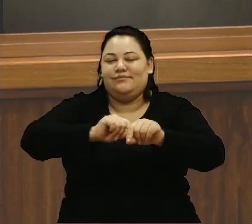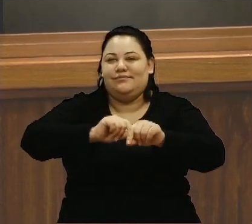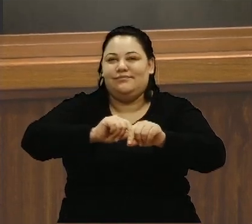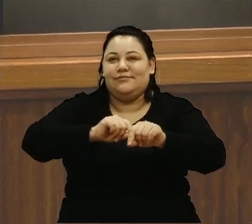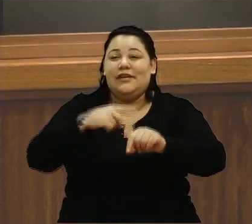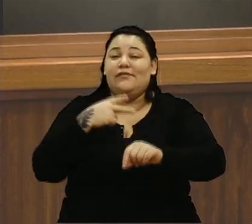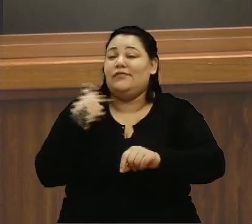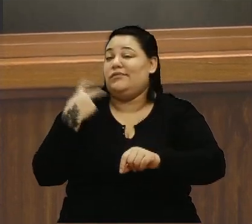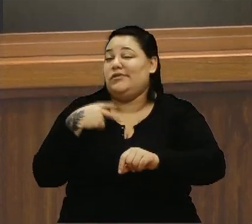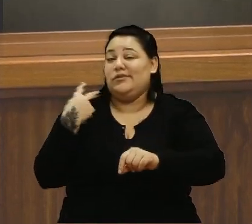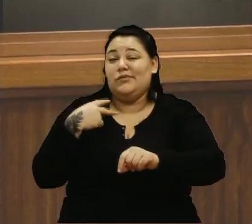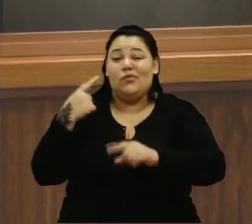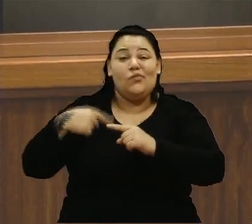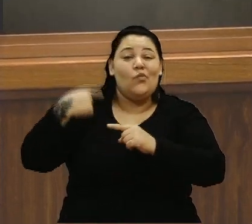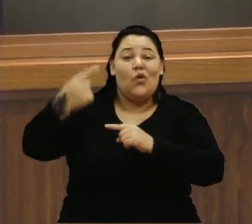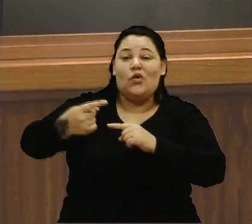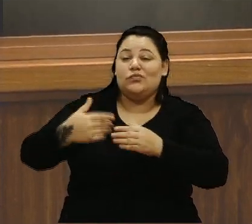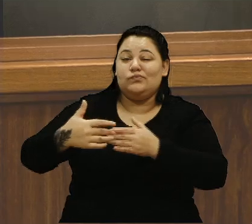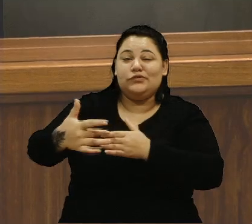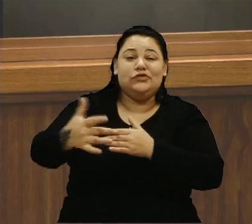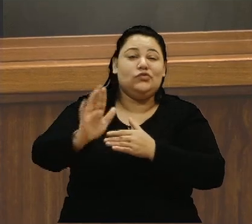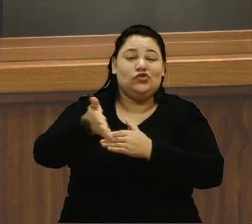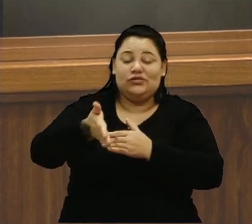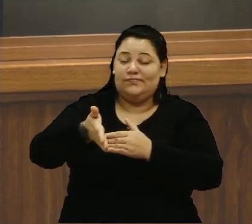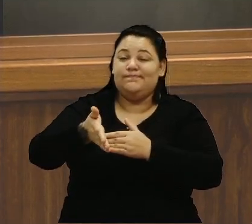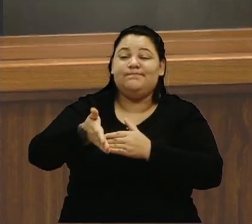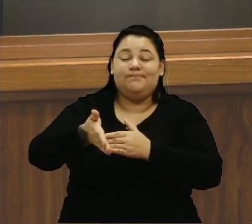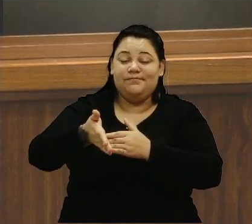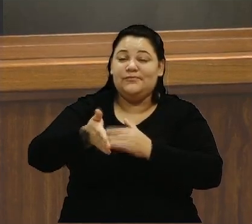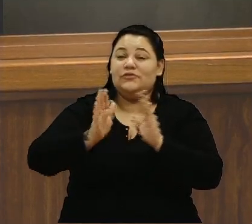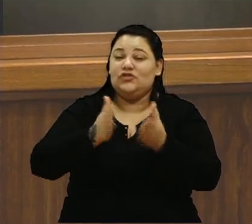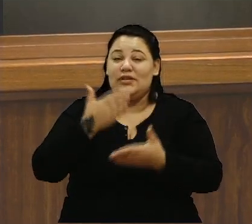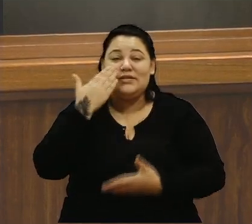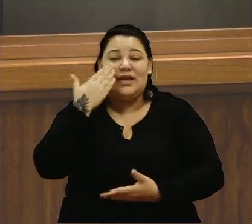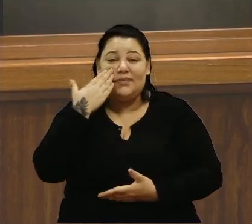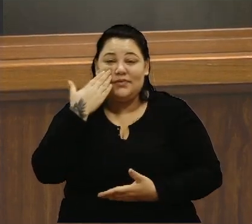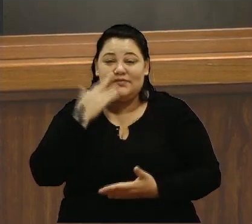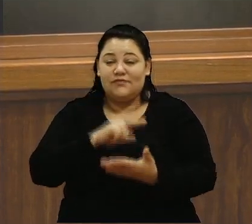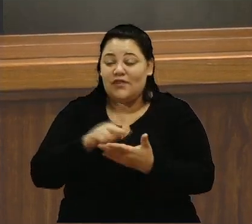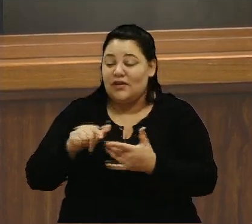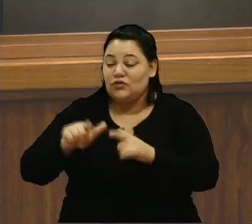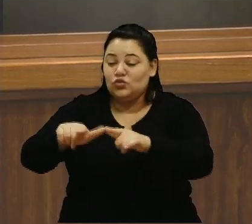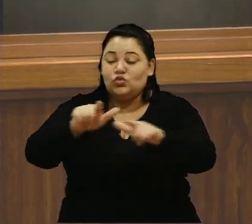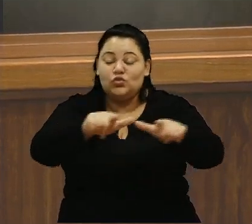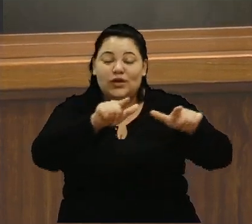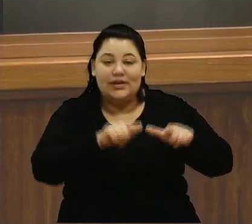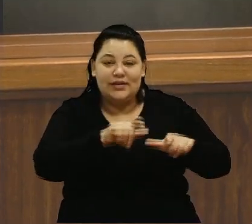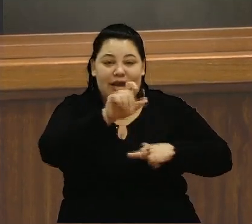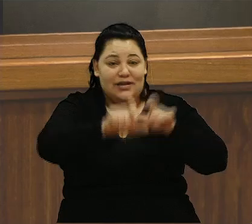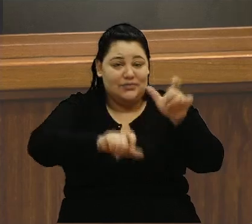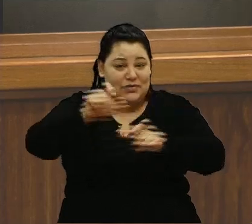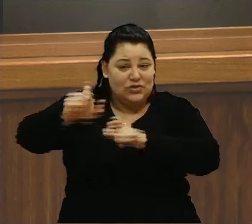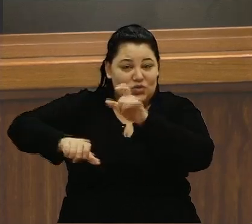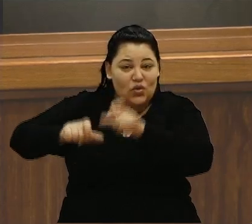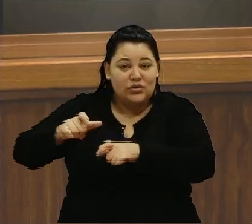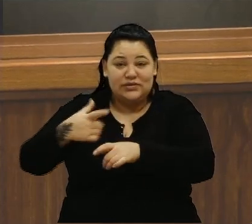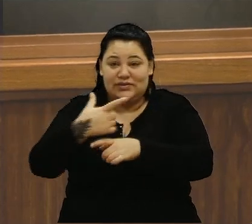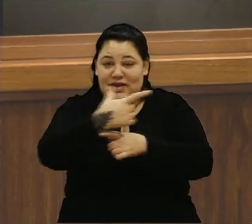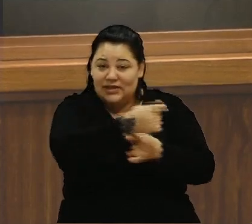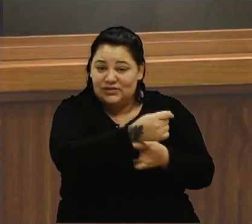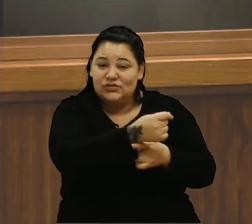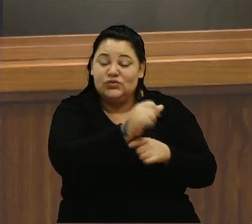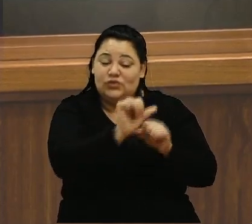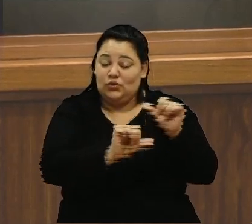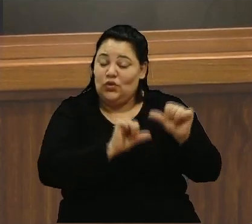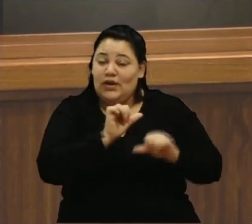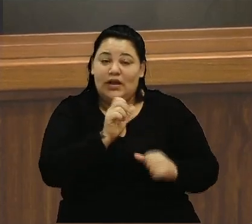vencendo agora, no próximo período. A gente sabe de vários lugares que as pessoas estão saindo, estão sendo transferidas e,